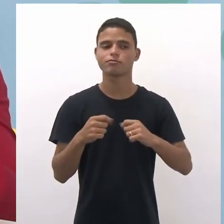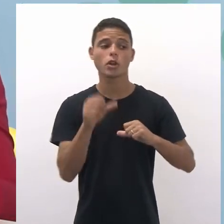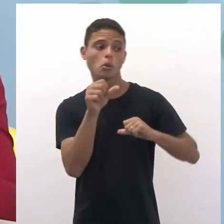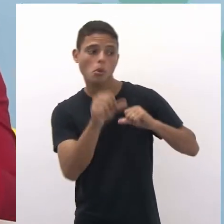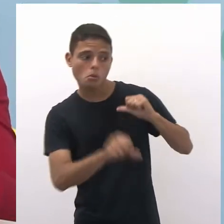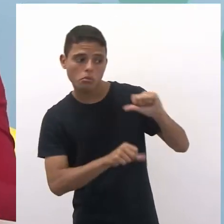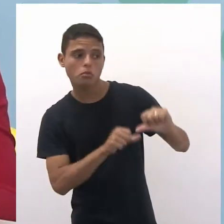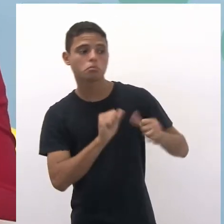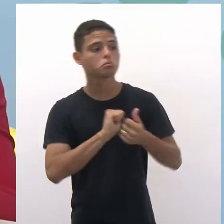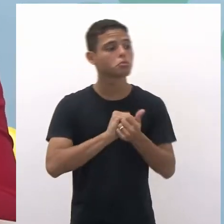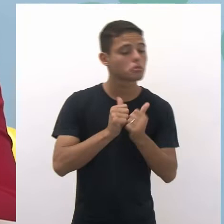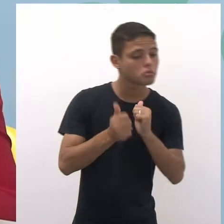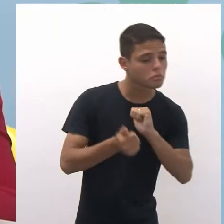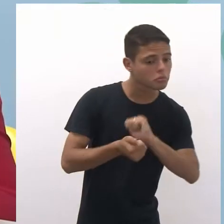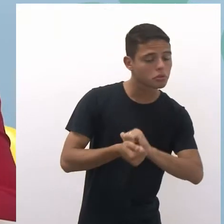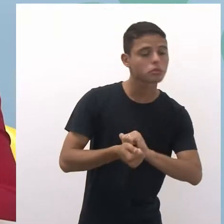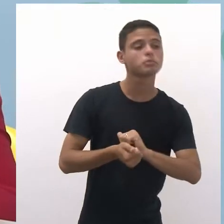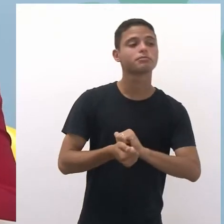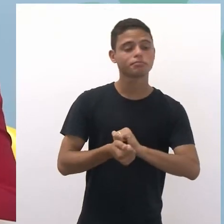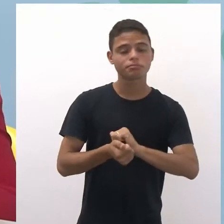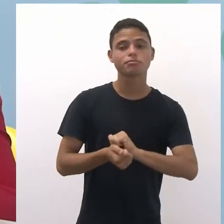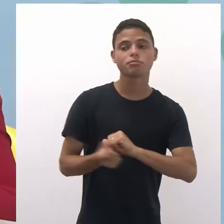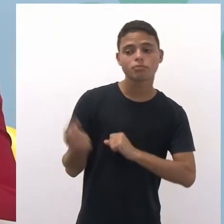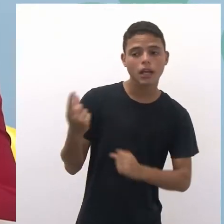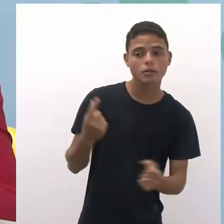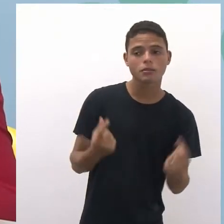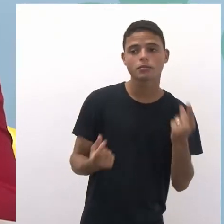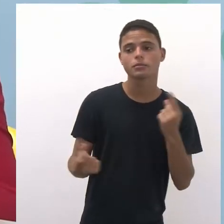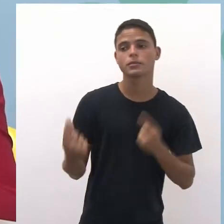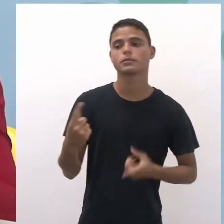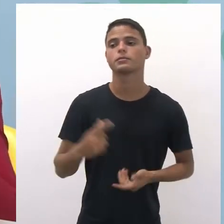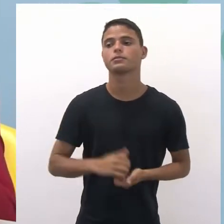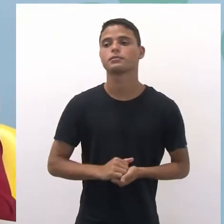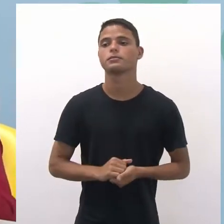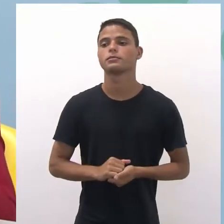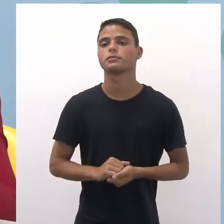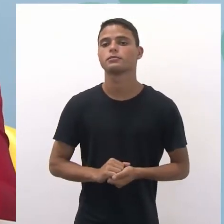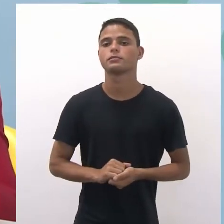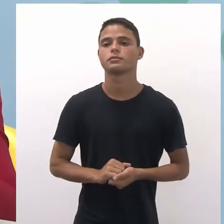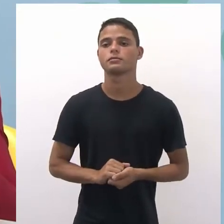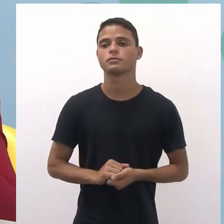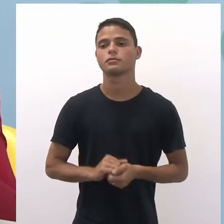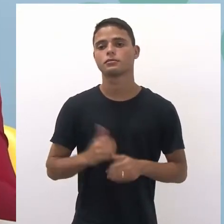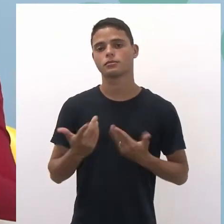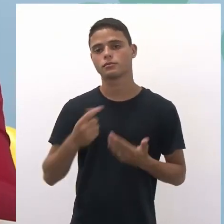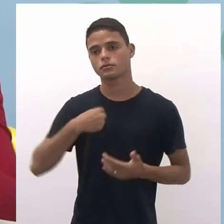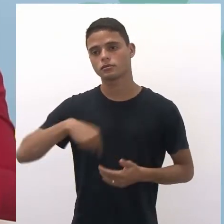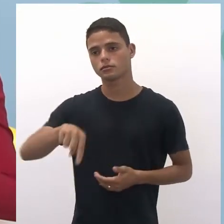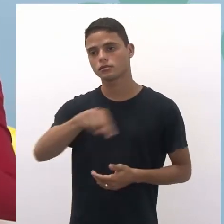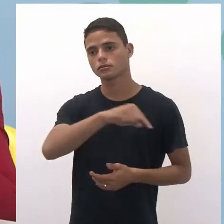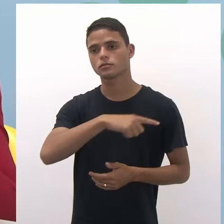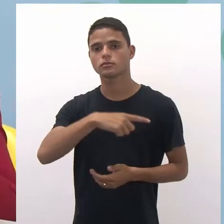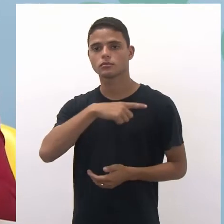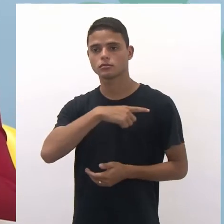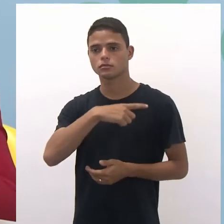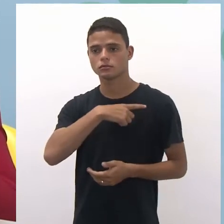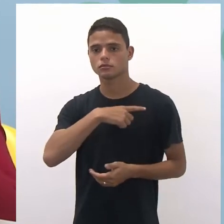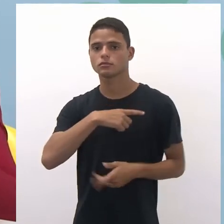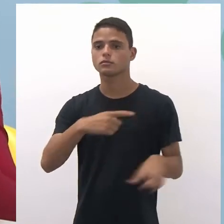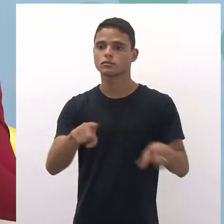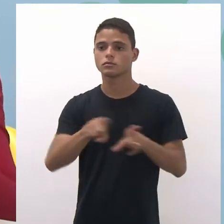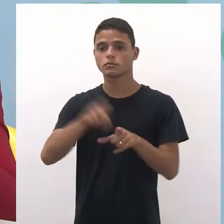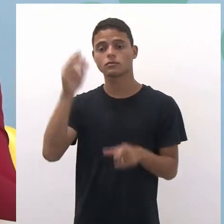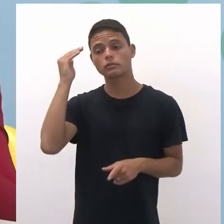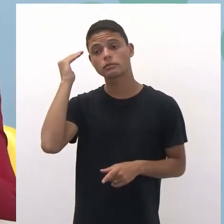diversificar os recursos disponibilizados. Então, nós temos que diversificar e